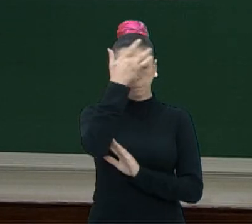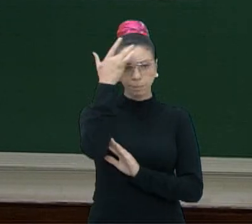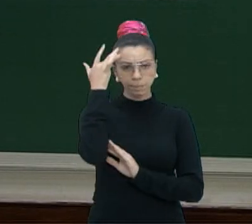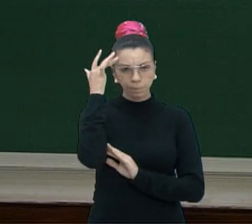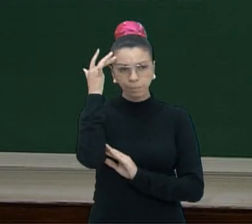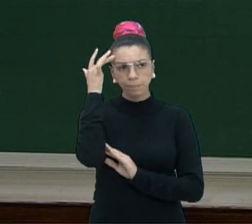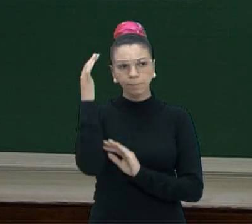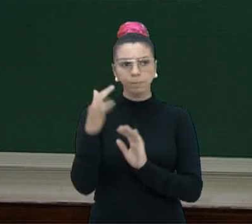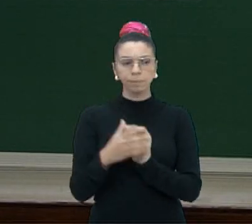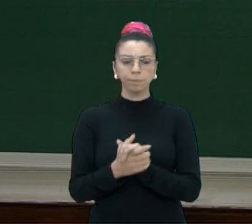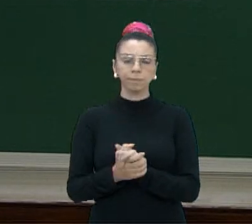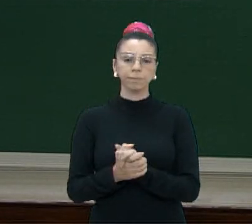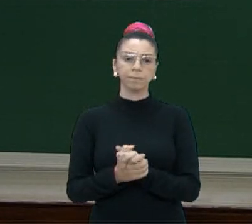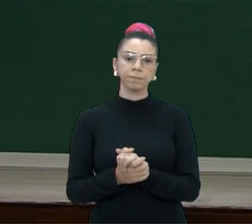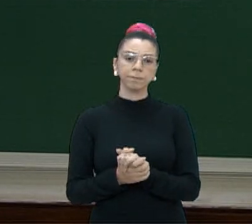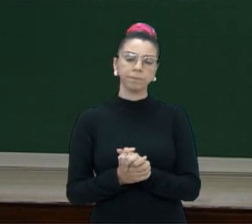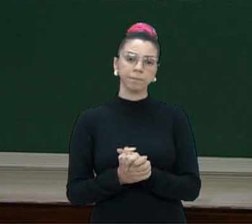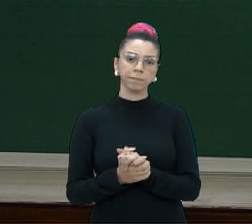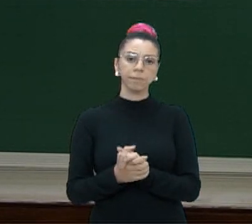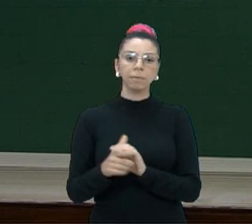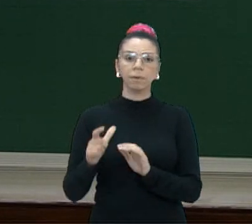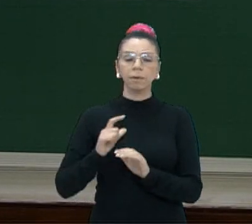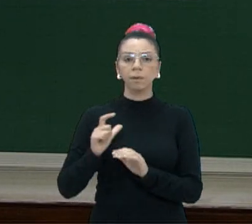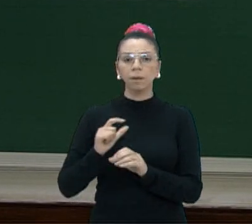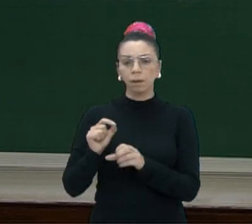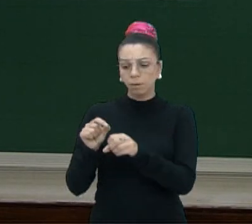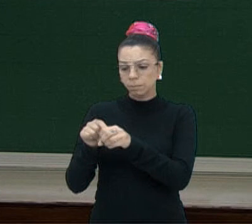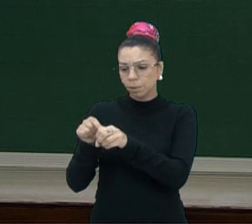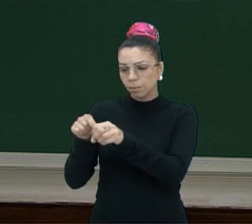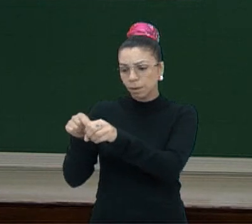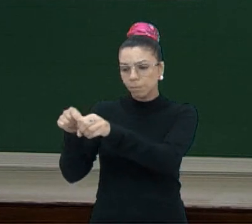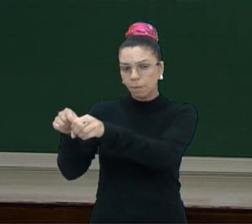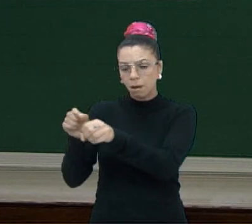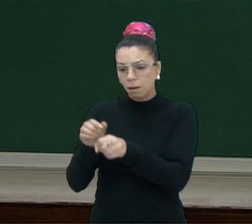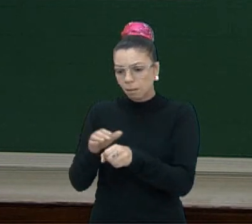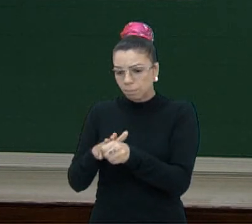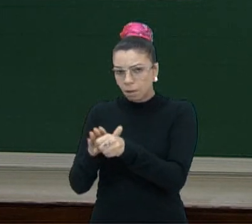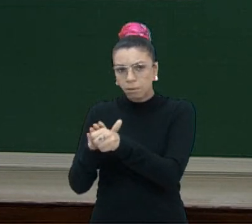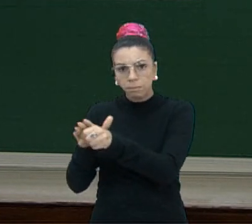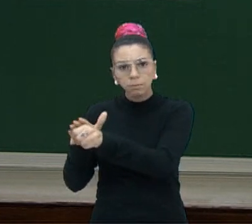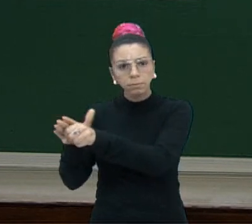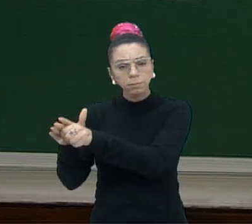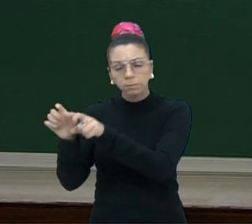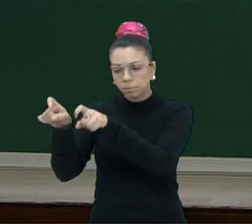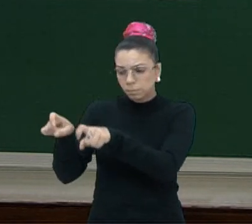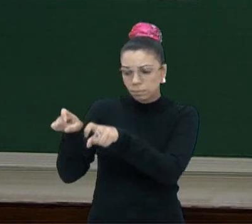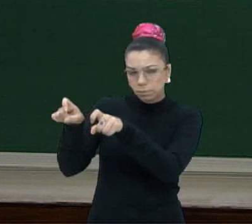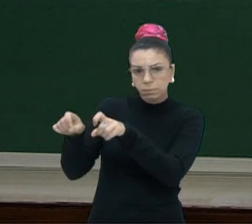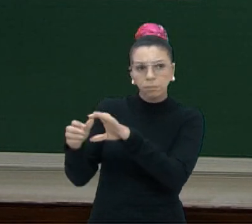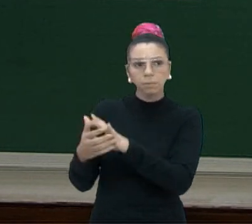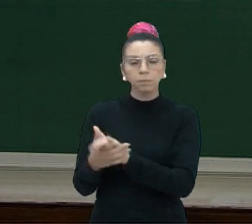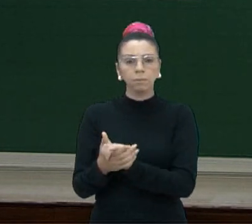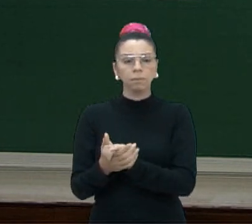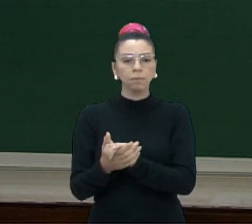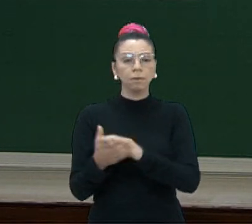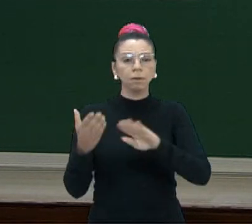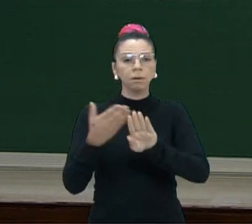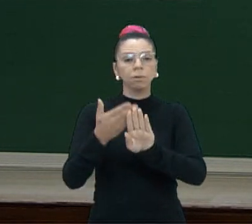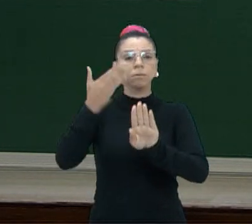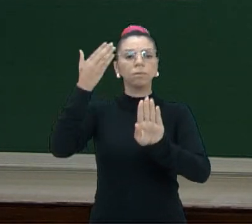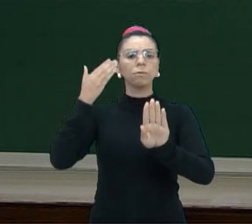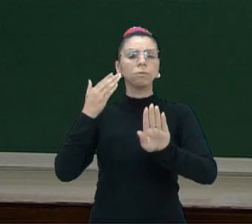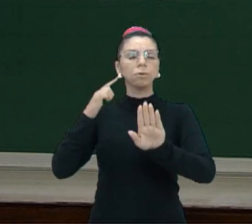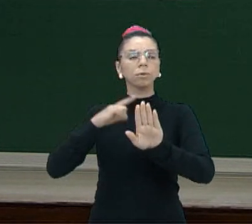pessoa, aqui eu tenho uma plantação, lá no fundo parece que eu tenho uma montanha, então é algo, mas está